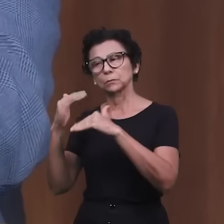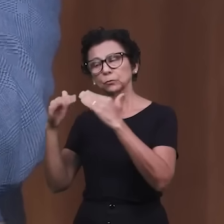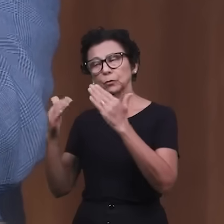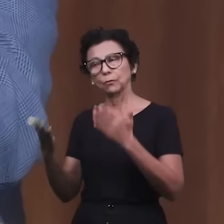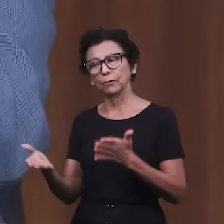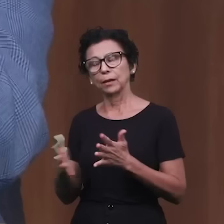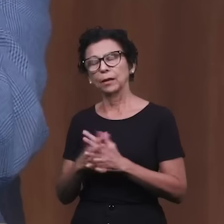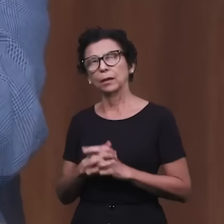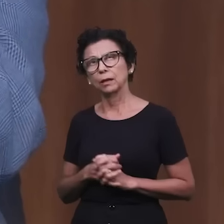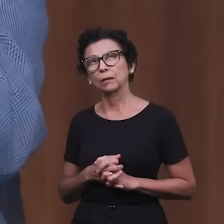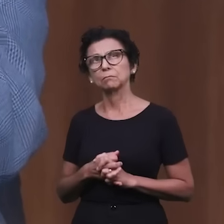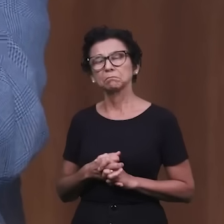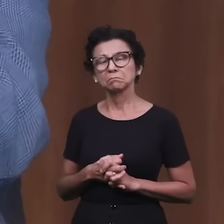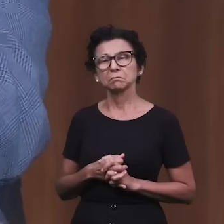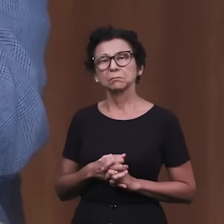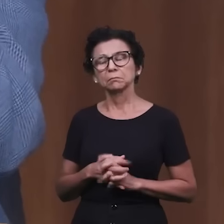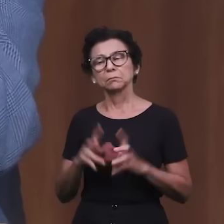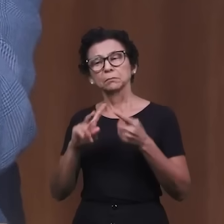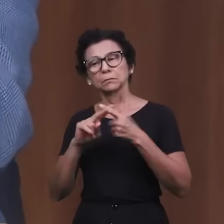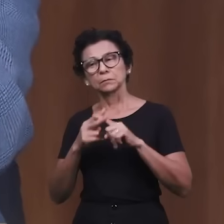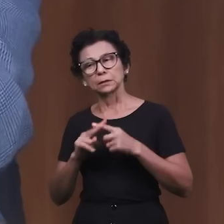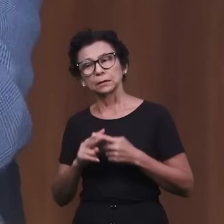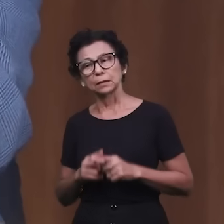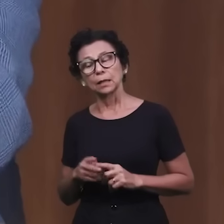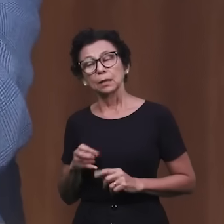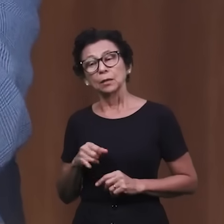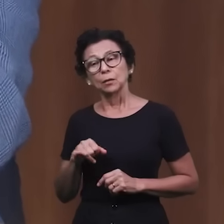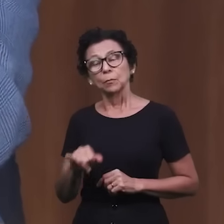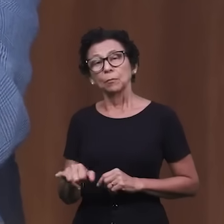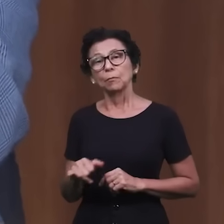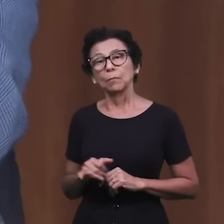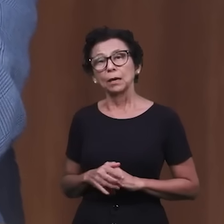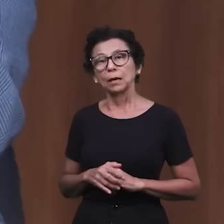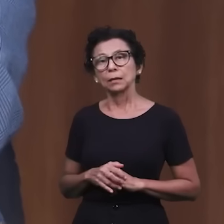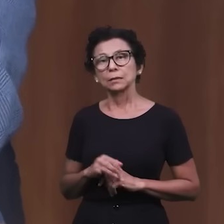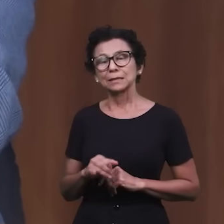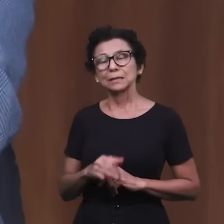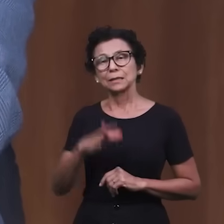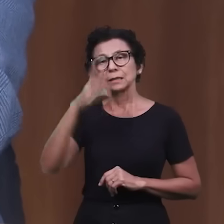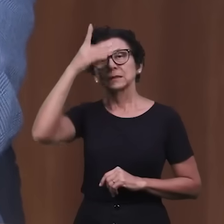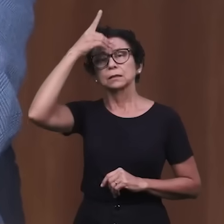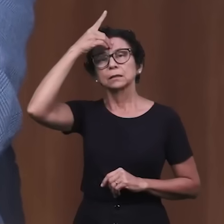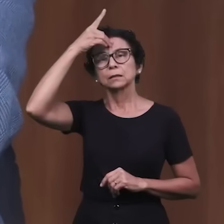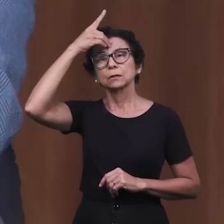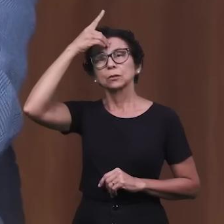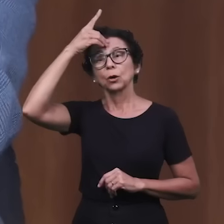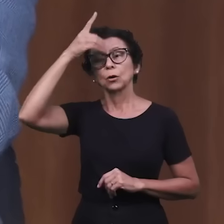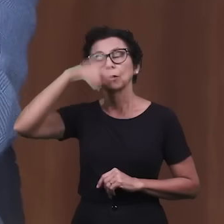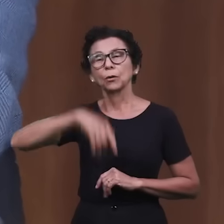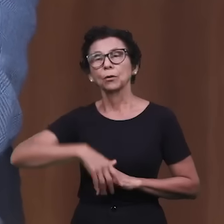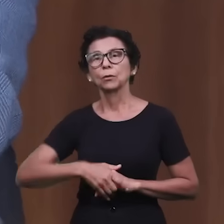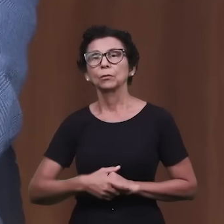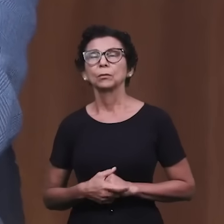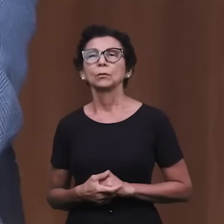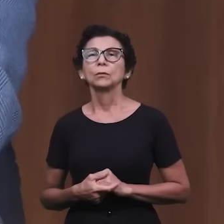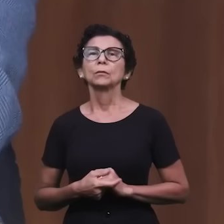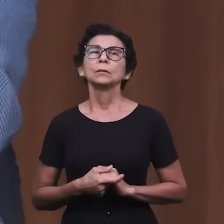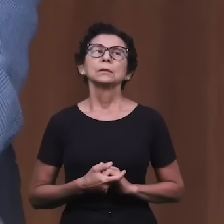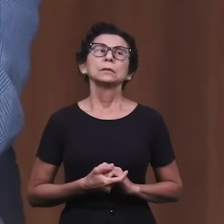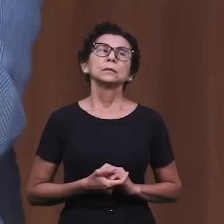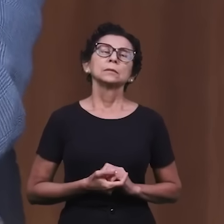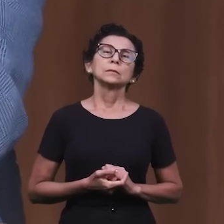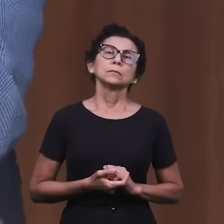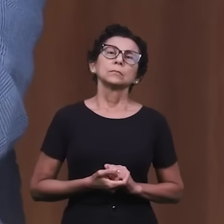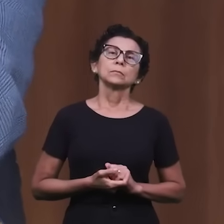bênção para ele e tal, tá tudo certo. Mas se o dom que ele teve, ele é um